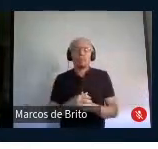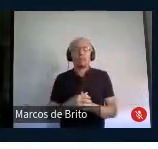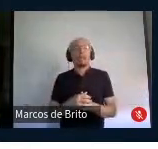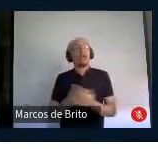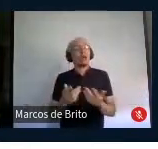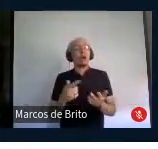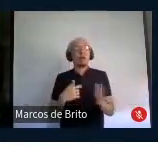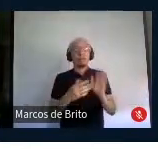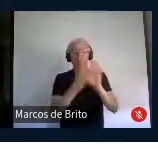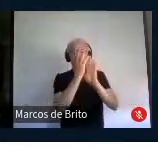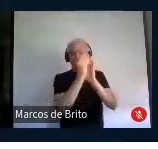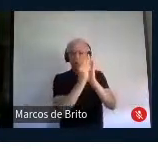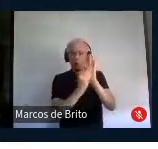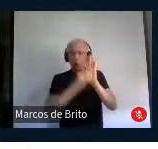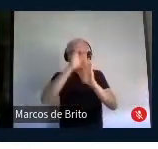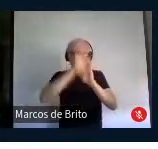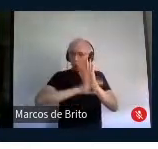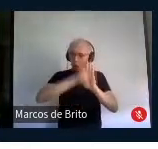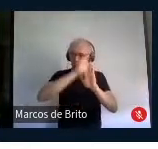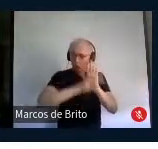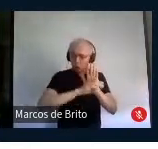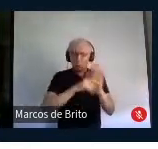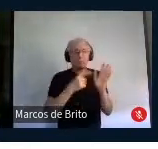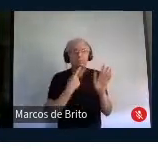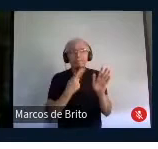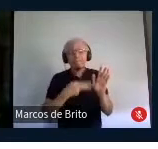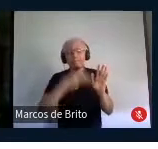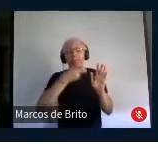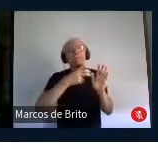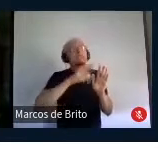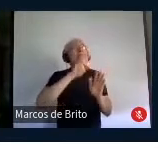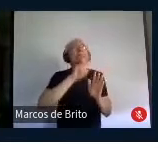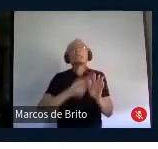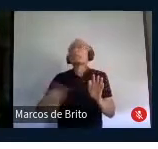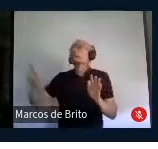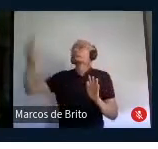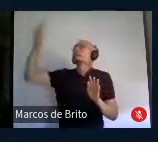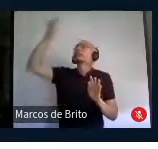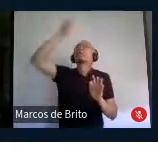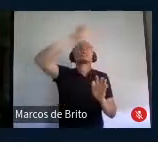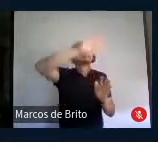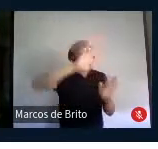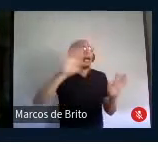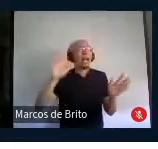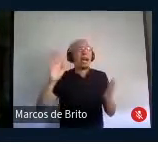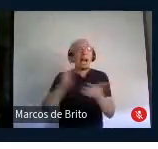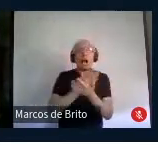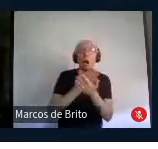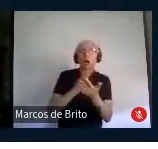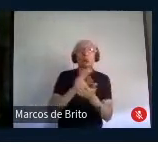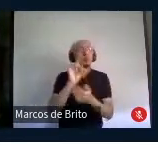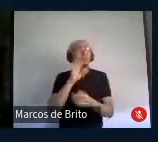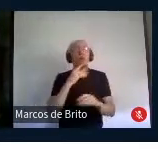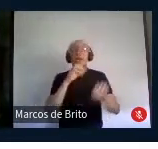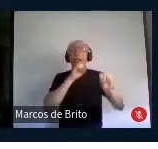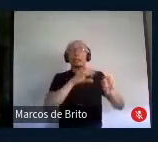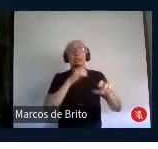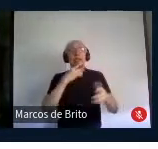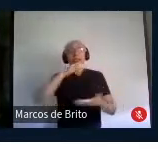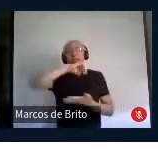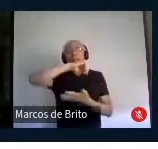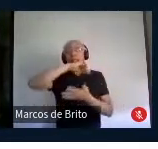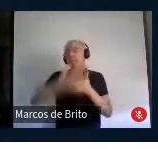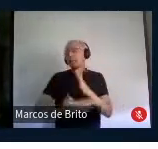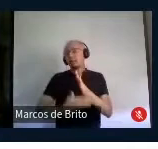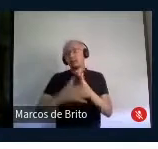curriculares, nós verificamos que a diversidade é imensa. Tem curso que se preocupa só em ensinar a língua de sinais.